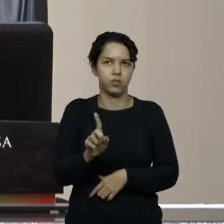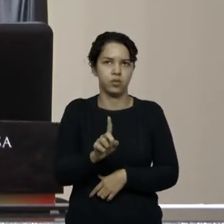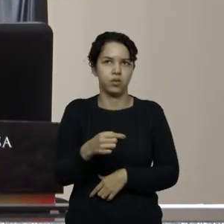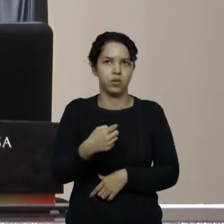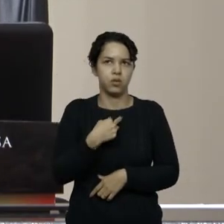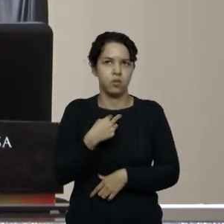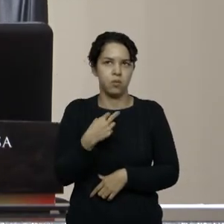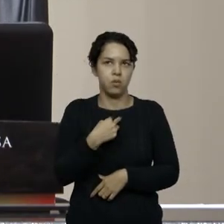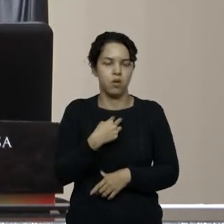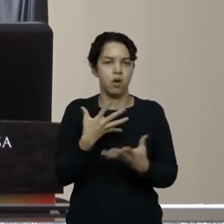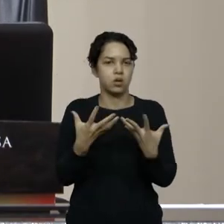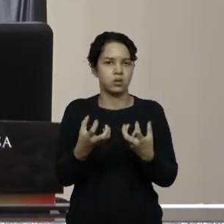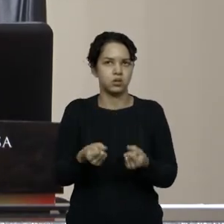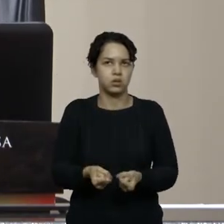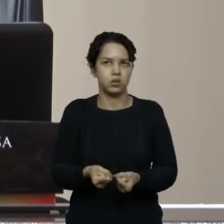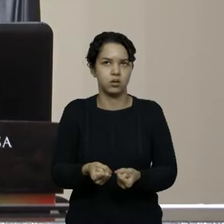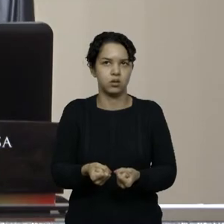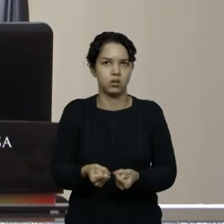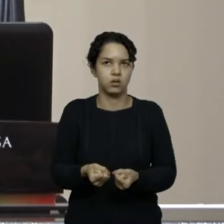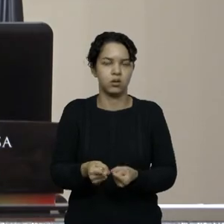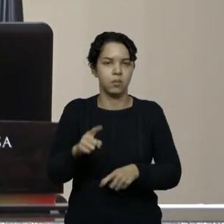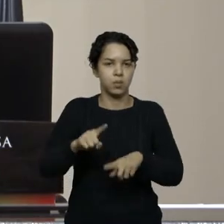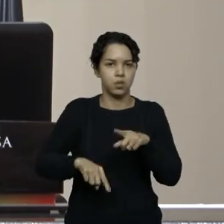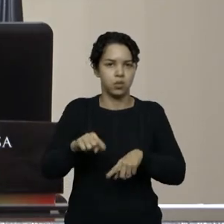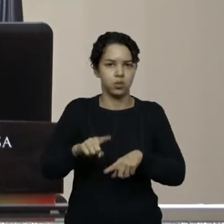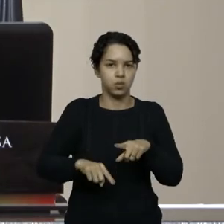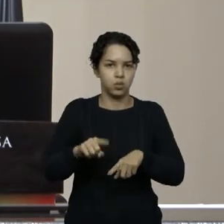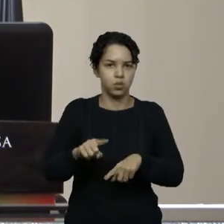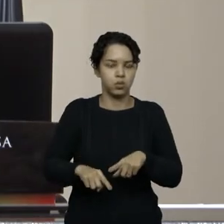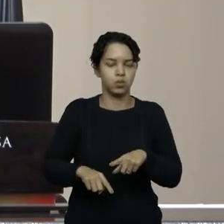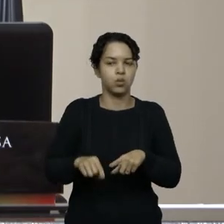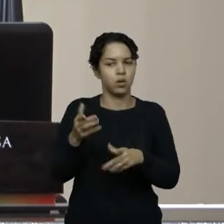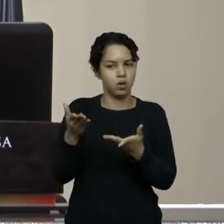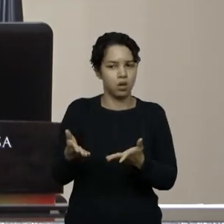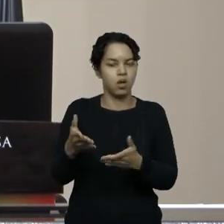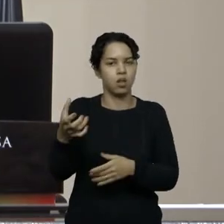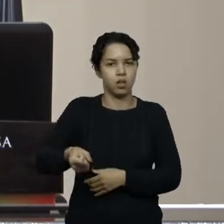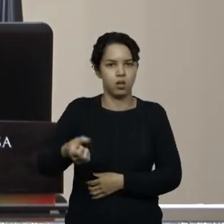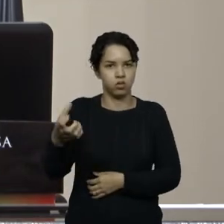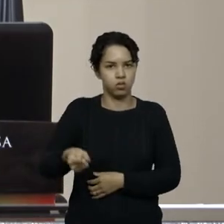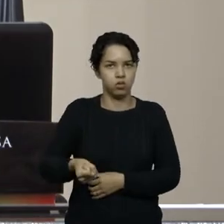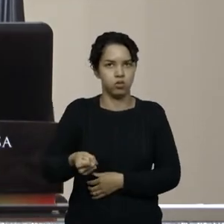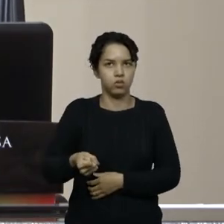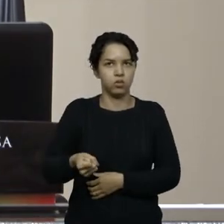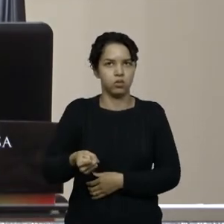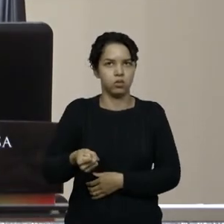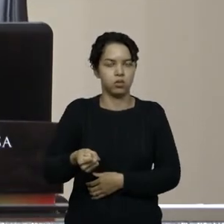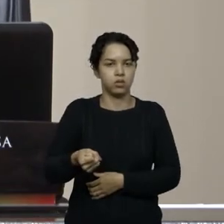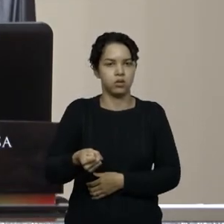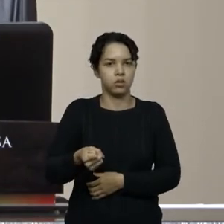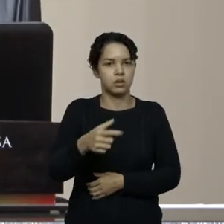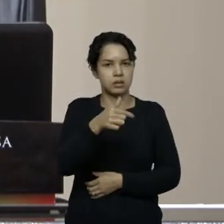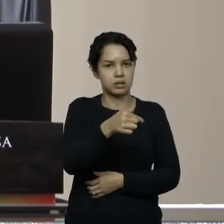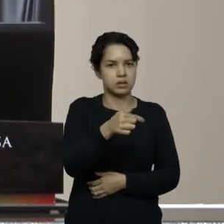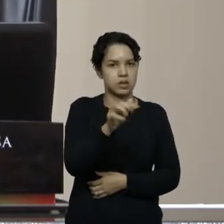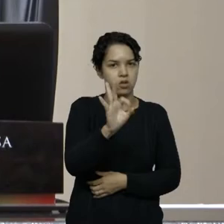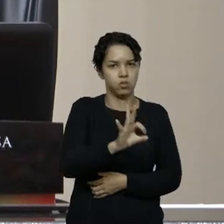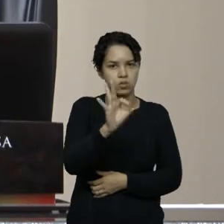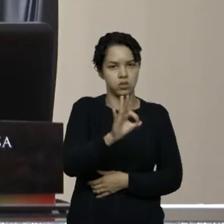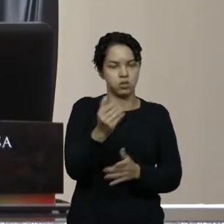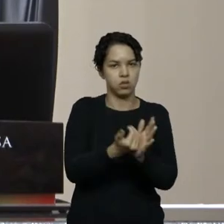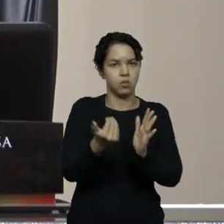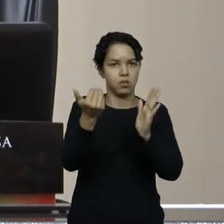admitir que um produto como leite a saia de sete por cento e vá para